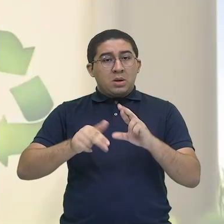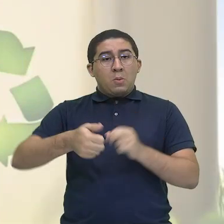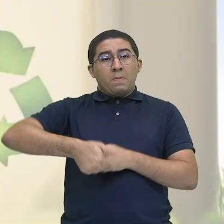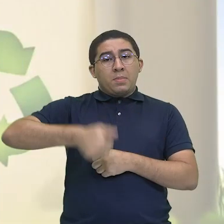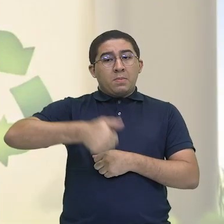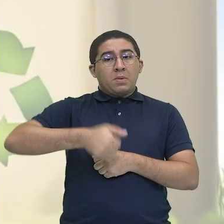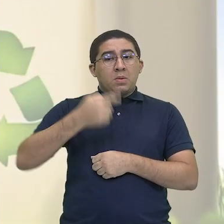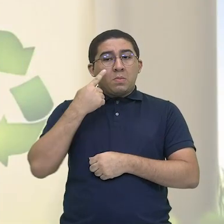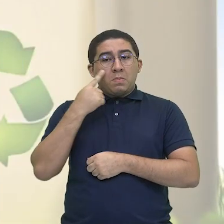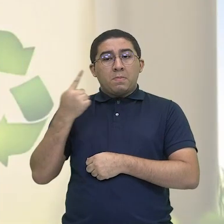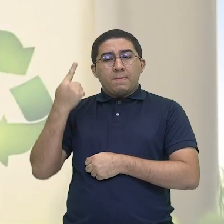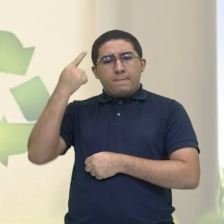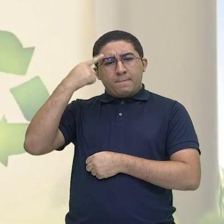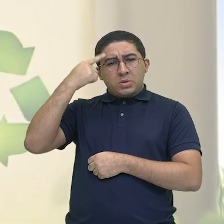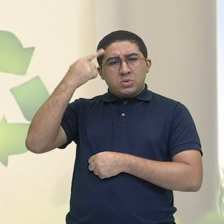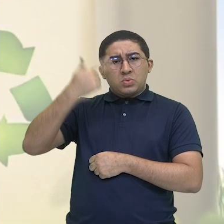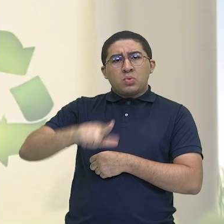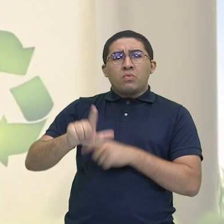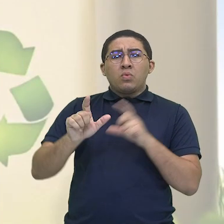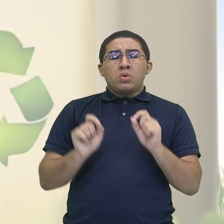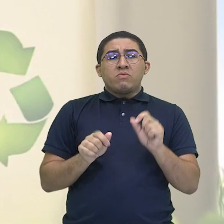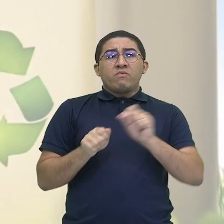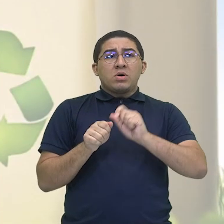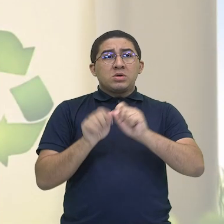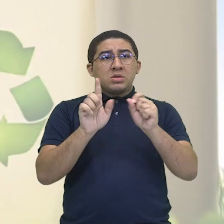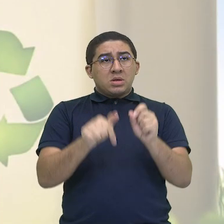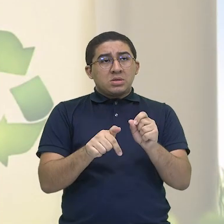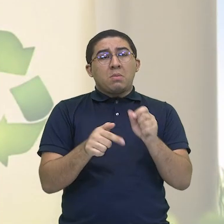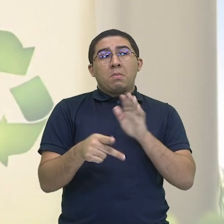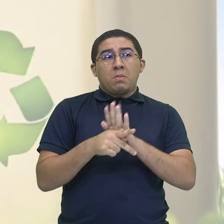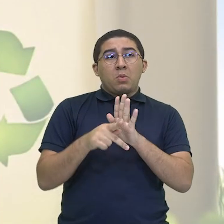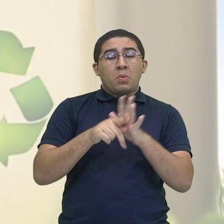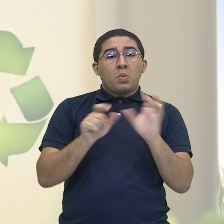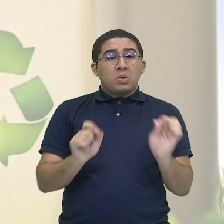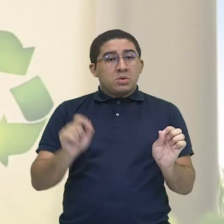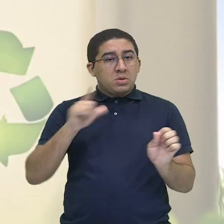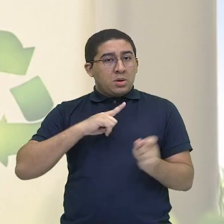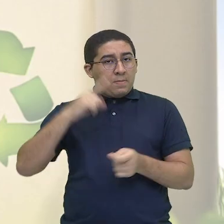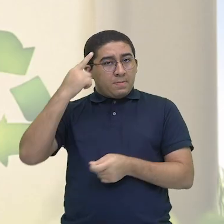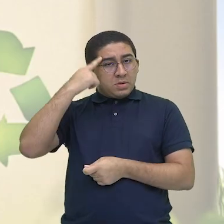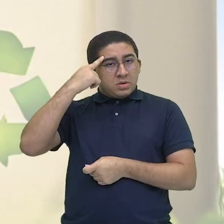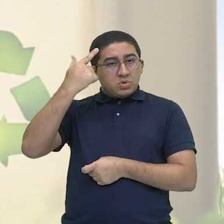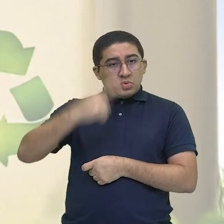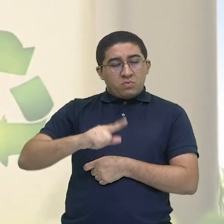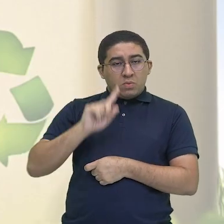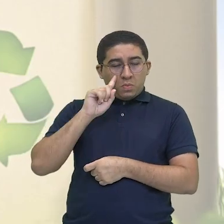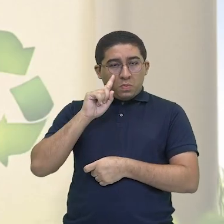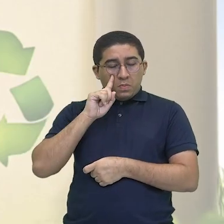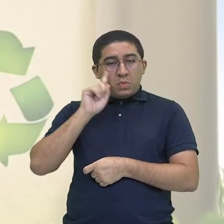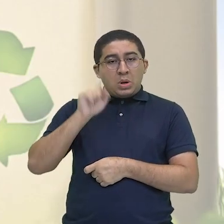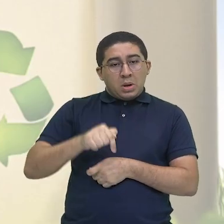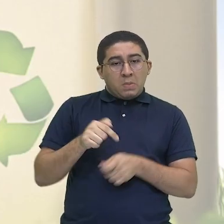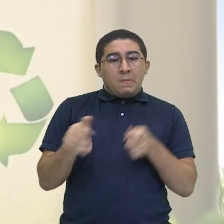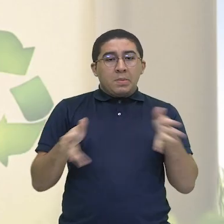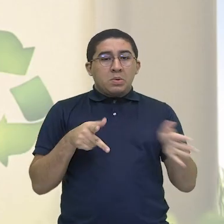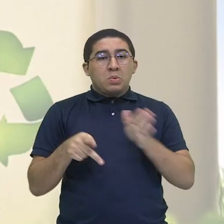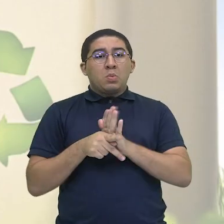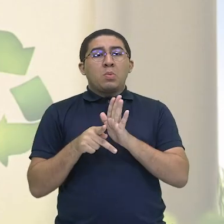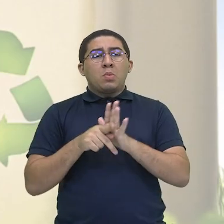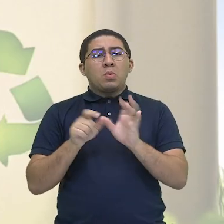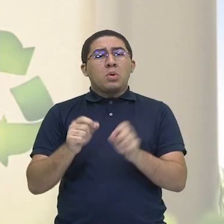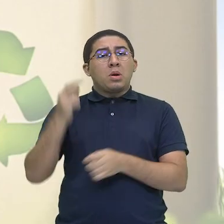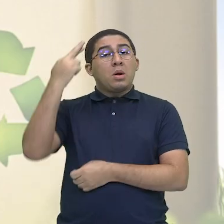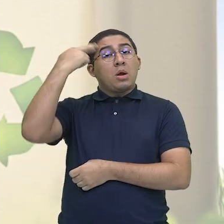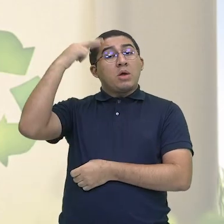é repensar. O que se faz nessa etapa do repensar? Essa é a etapa de